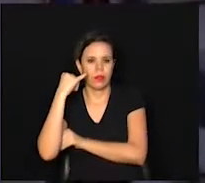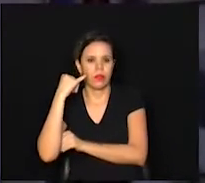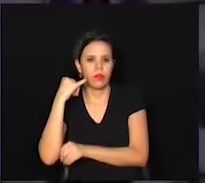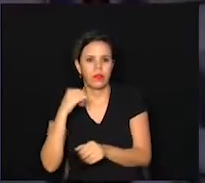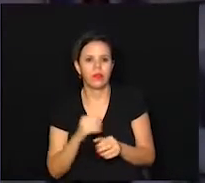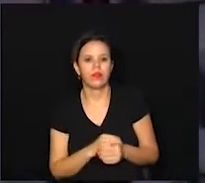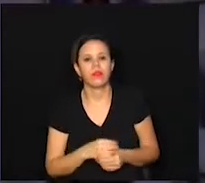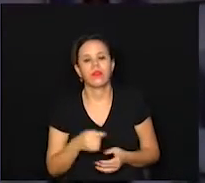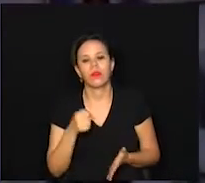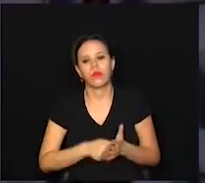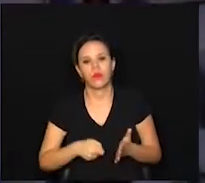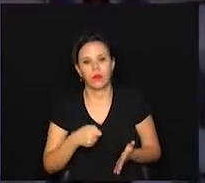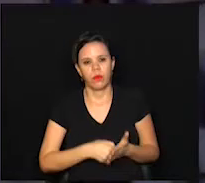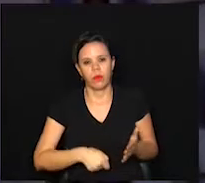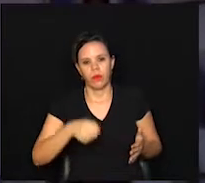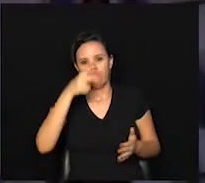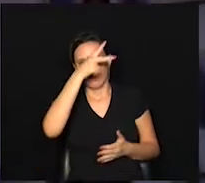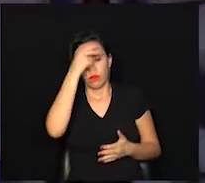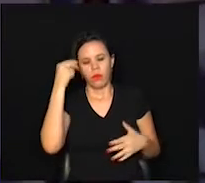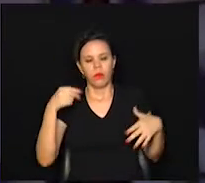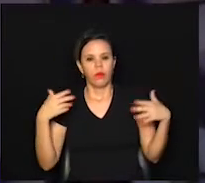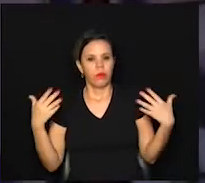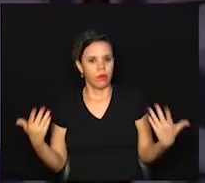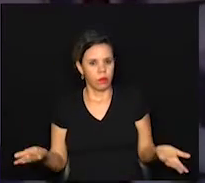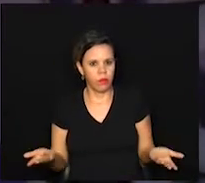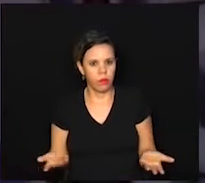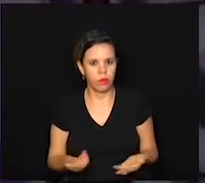na política pública. Então,